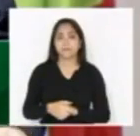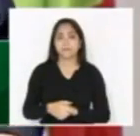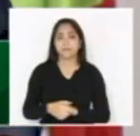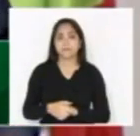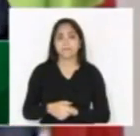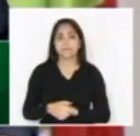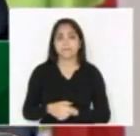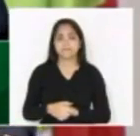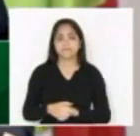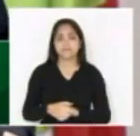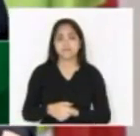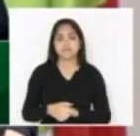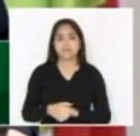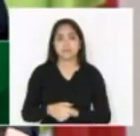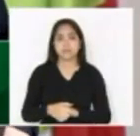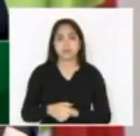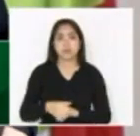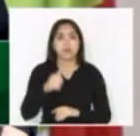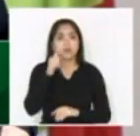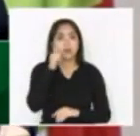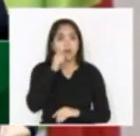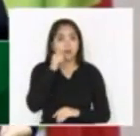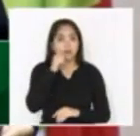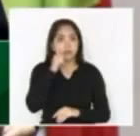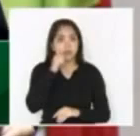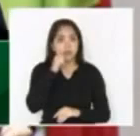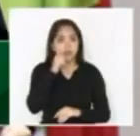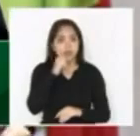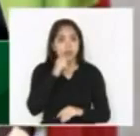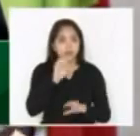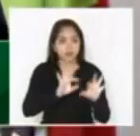relatora desse grande projeto